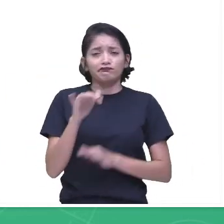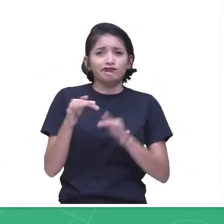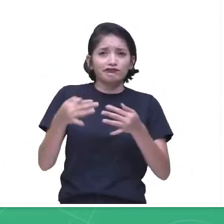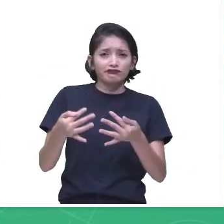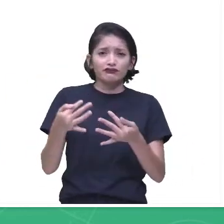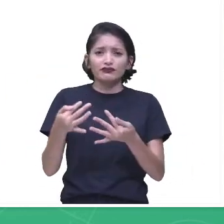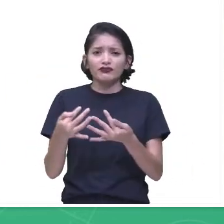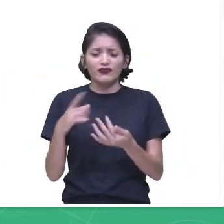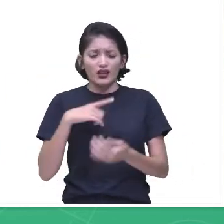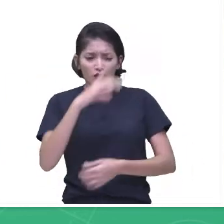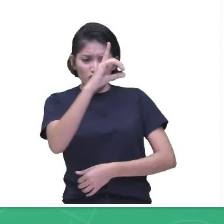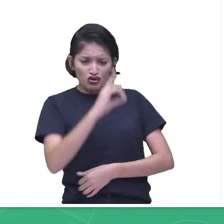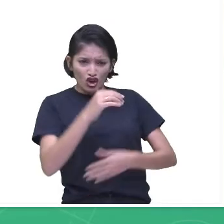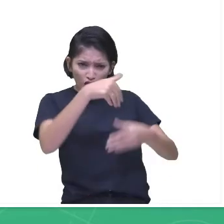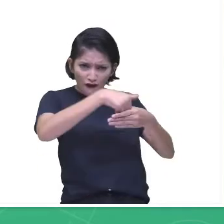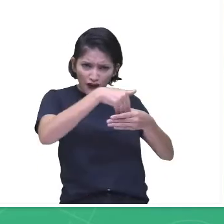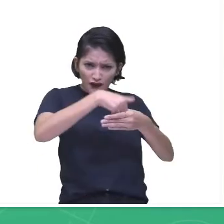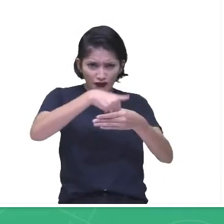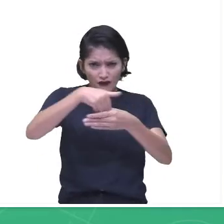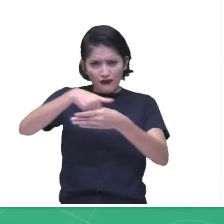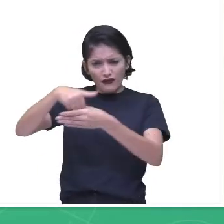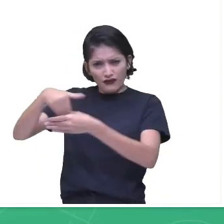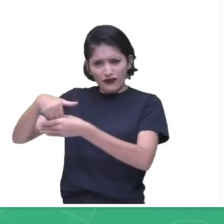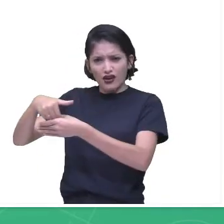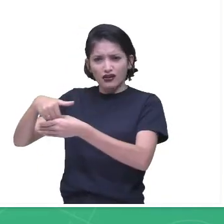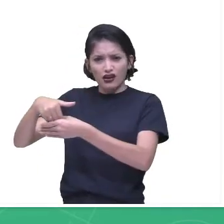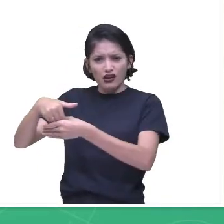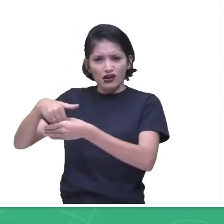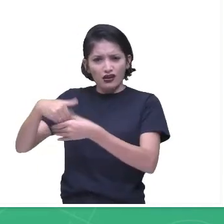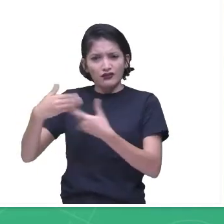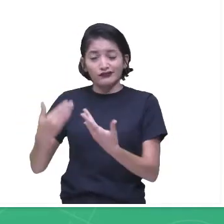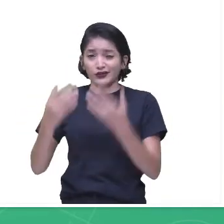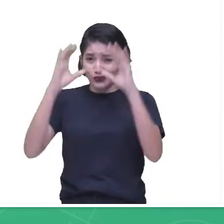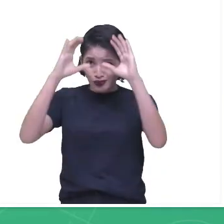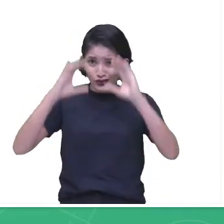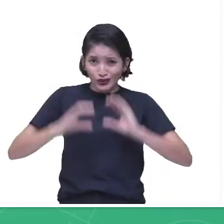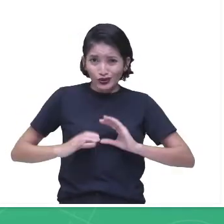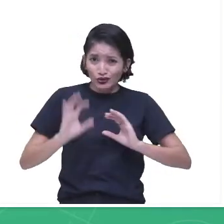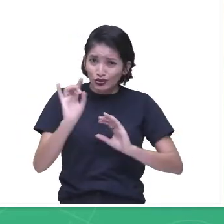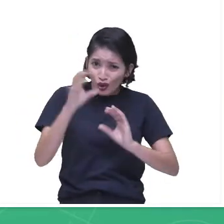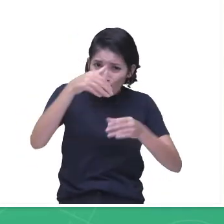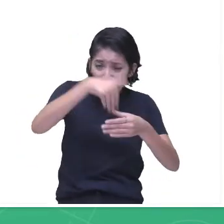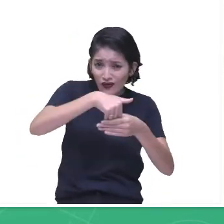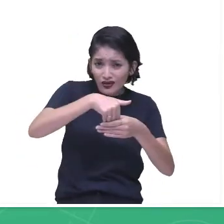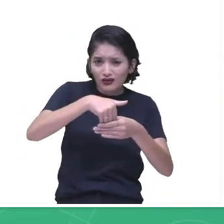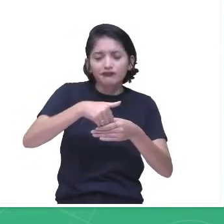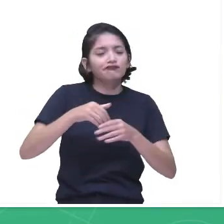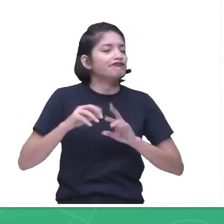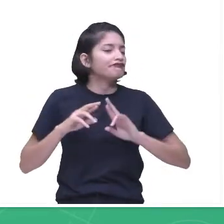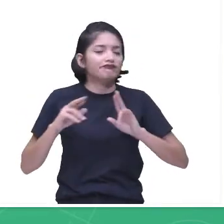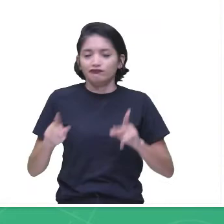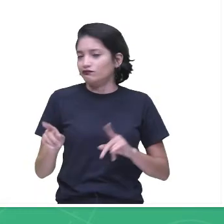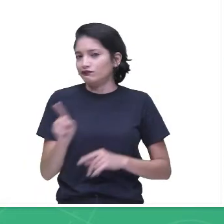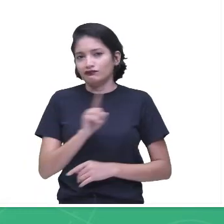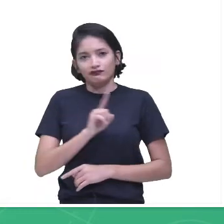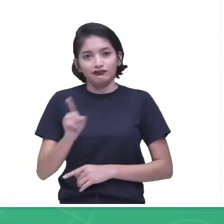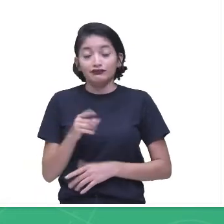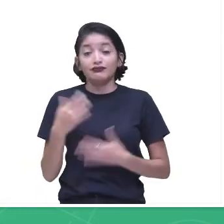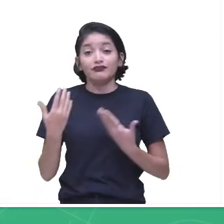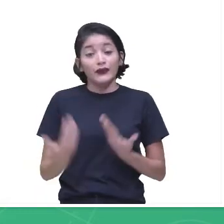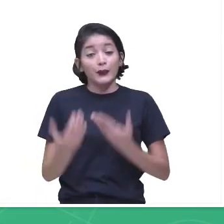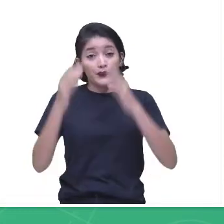exercemos o direito do voto, só votamos, só somos cidadão porque a gente vota? Não, né? A